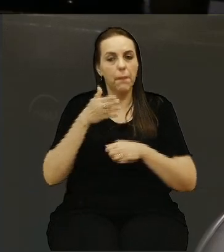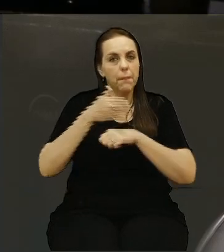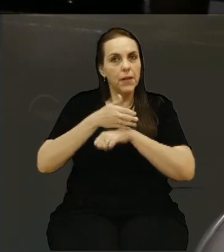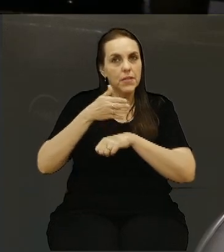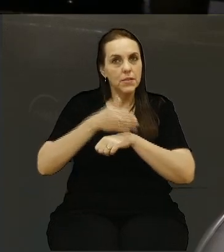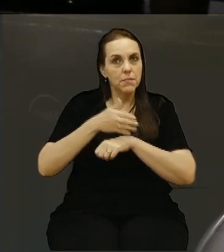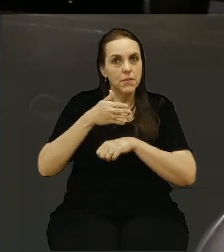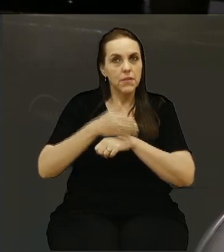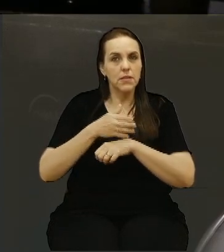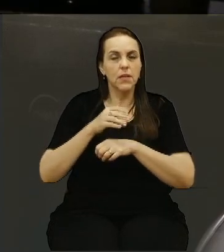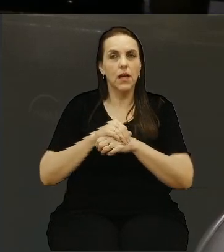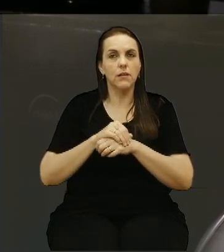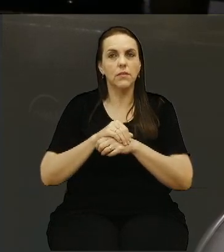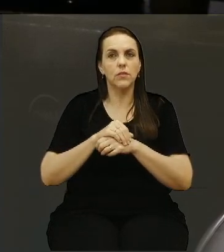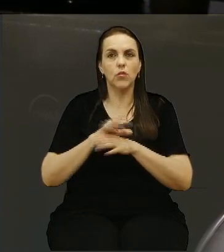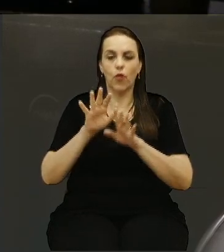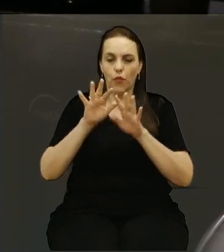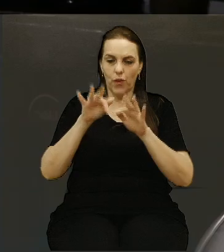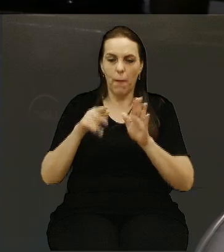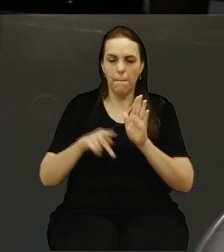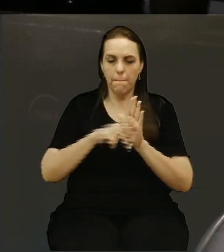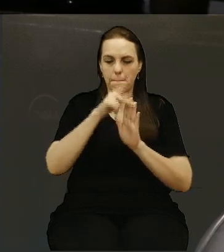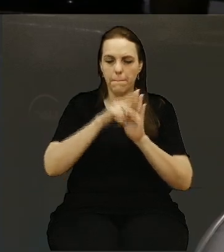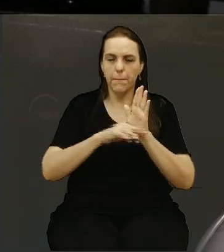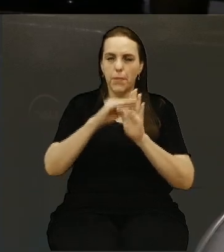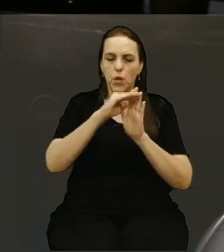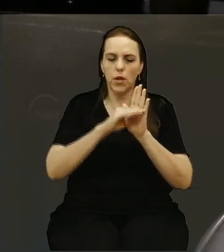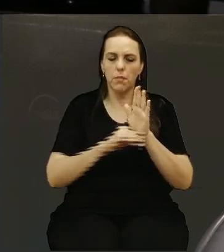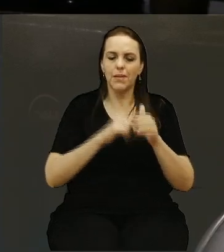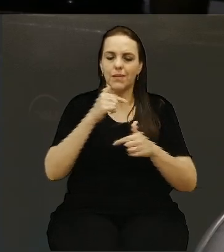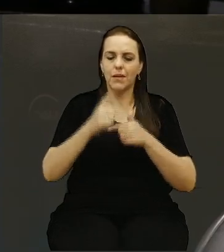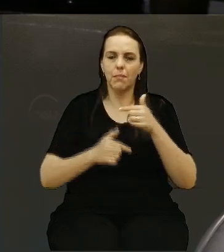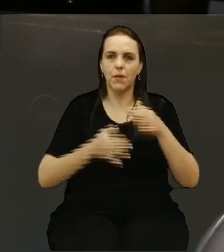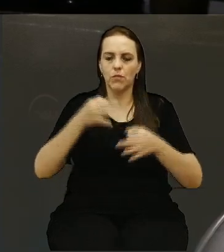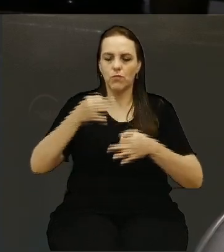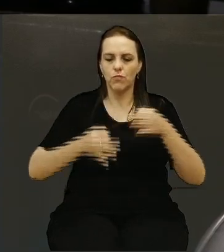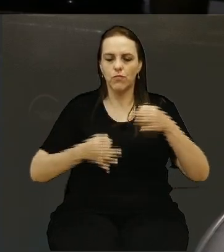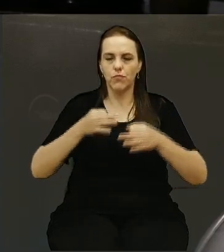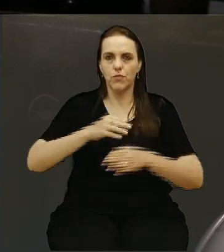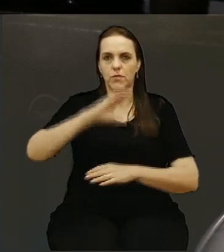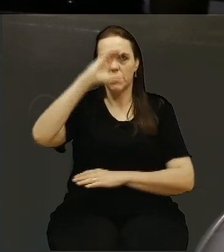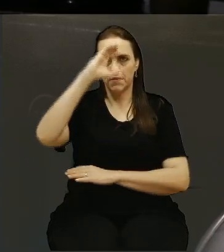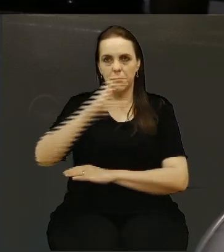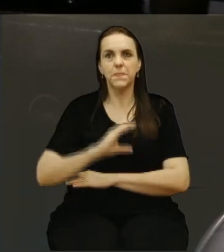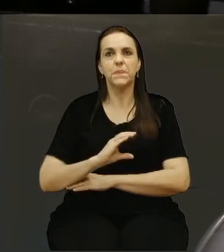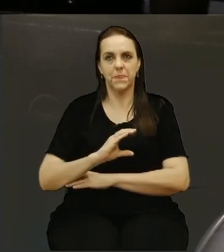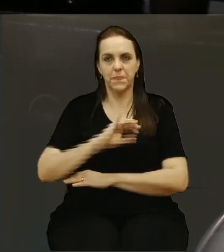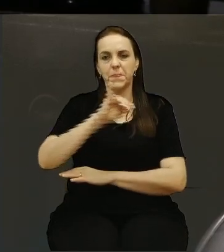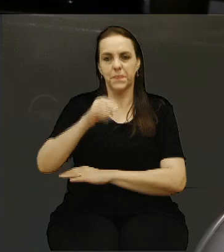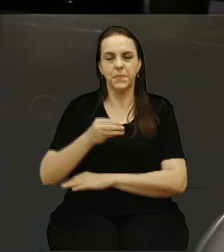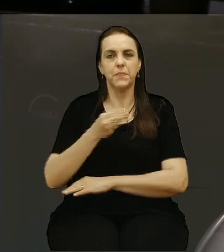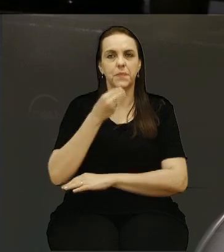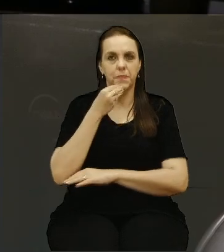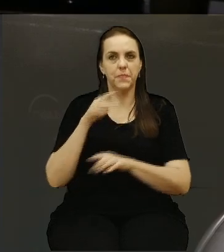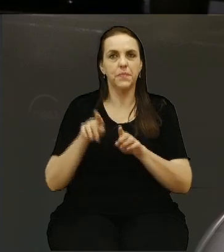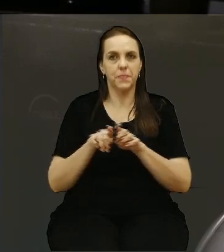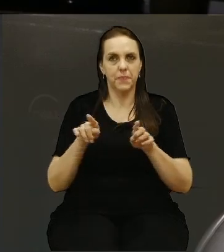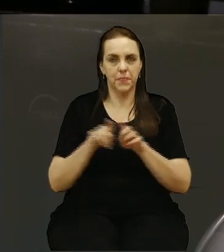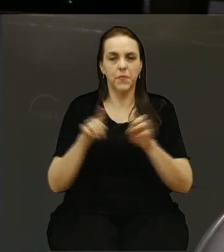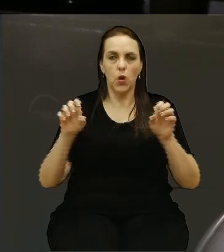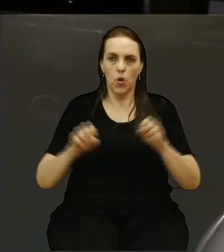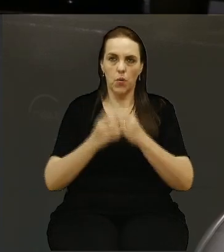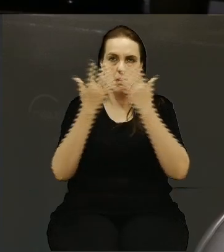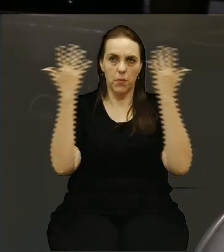da culminância do programa Trabalho, Justiça e Cidadania, oportunidade em que também serão comemorados